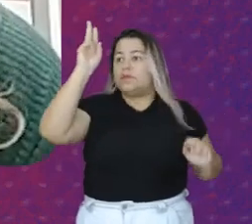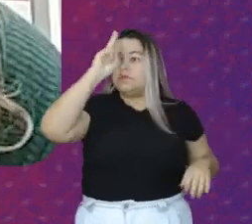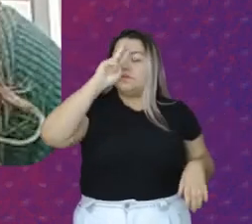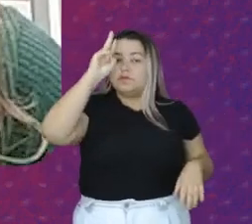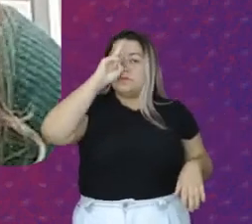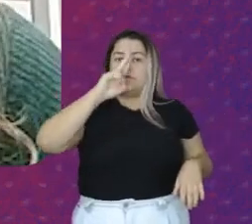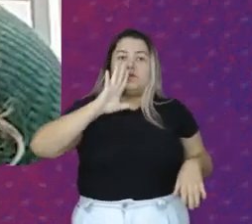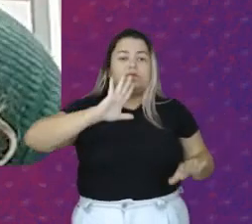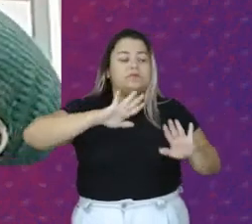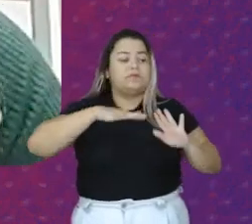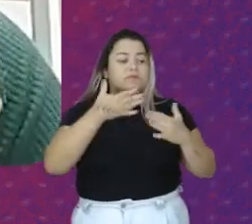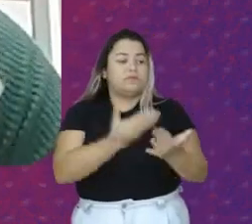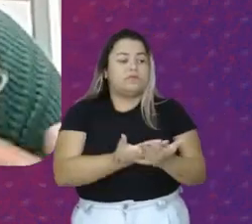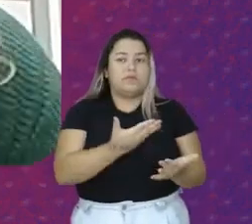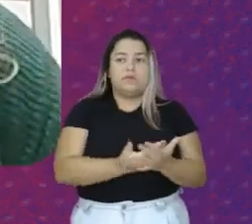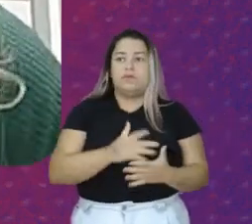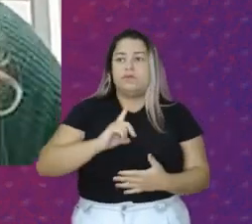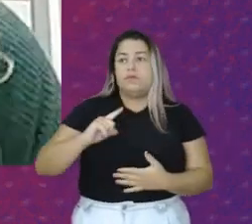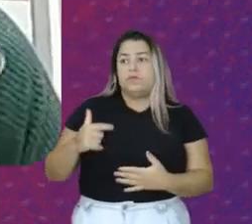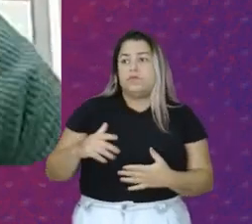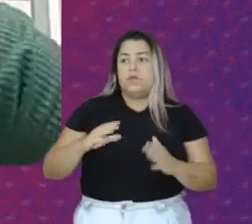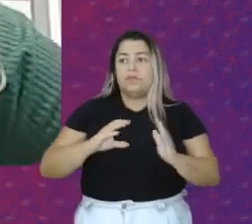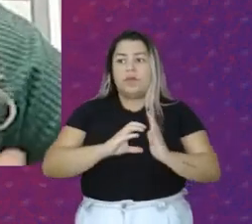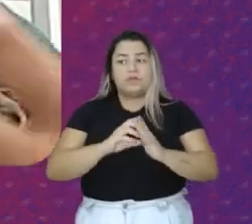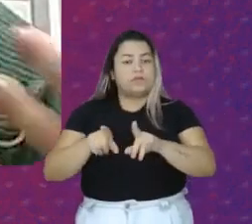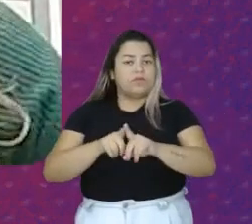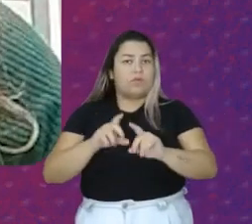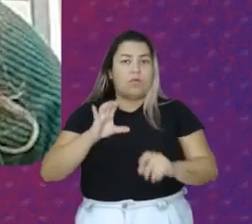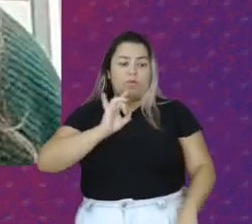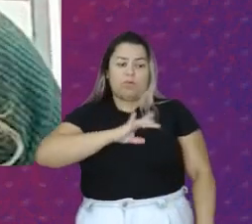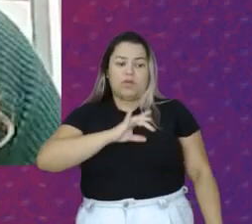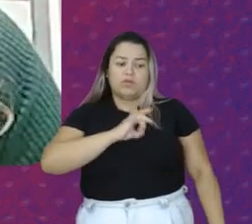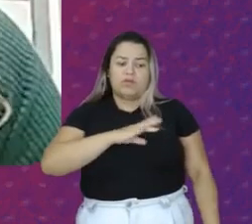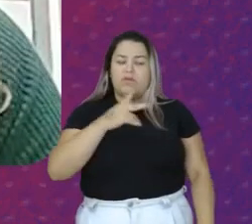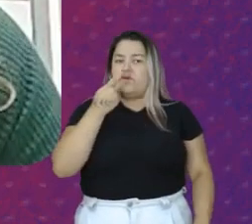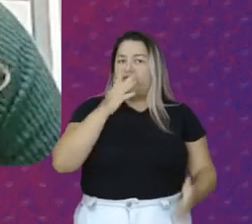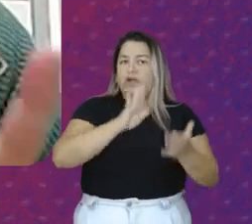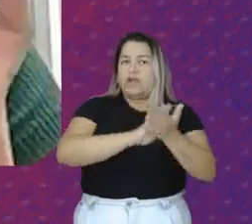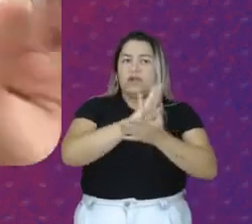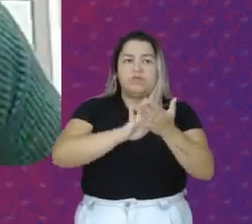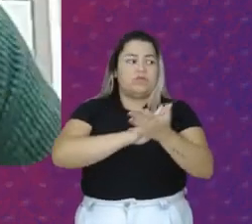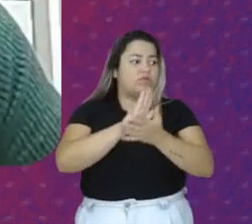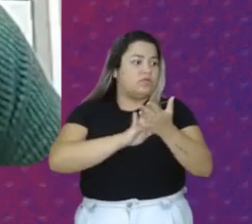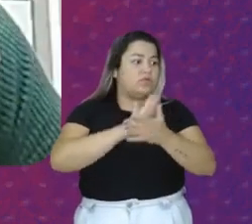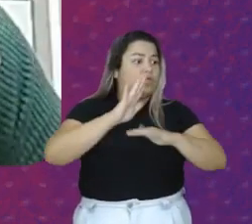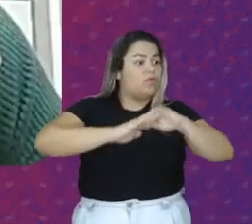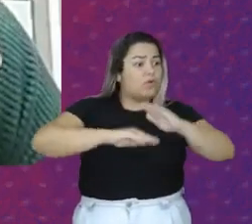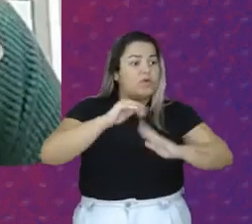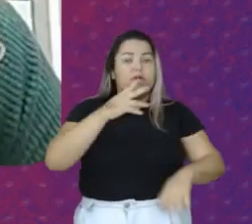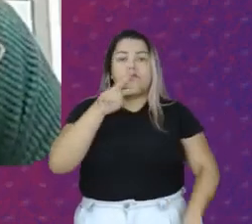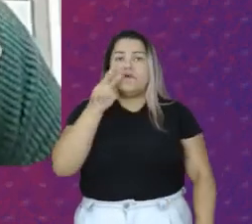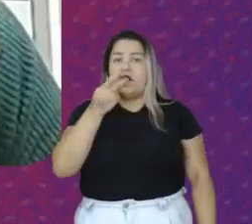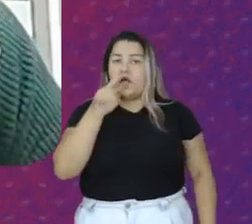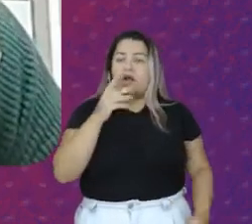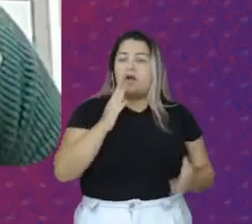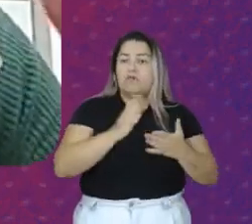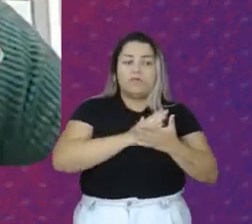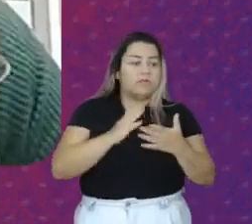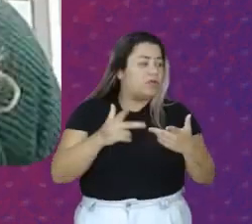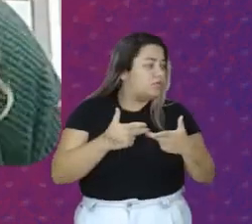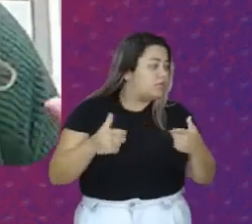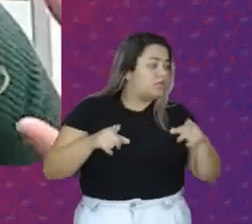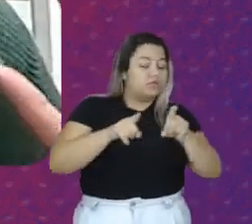escola sem partido, que os professores ficaram todos com medo, não podiam nem falar nada, se falar qualquer coisa, falar alguma coisa sobre a história